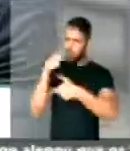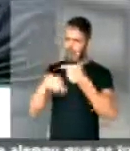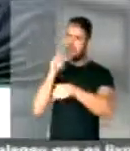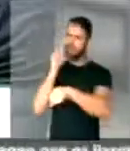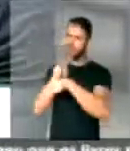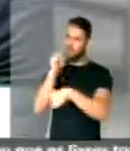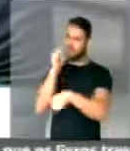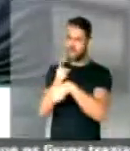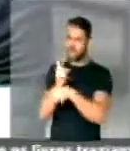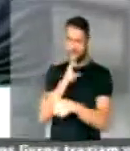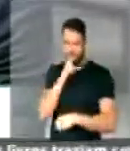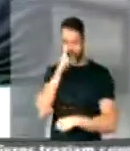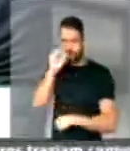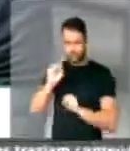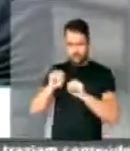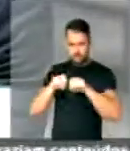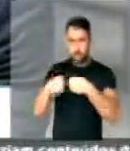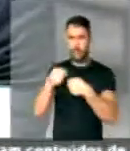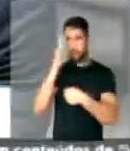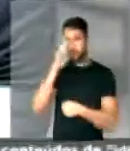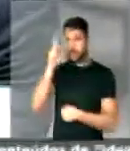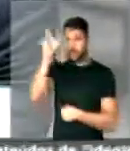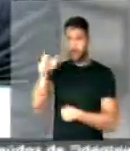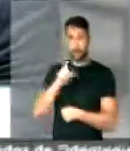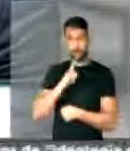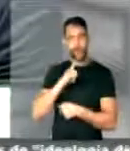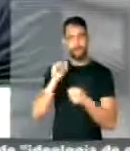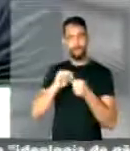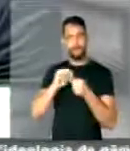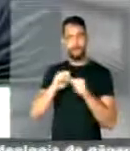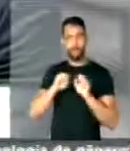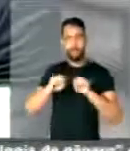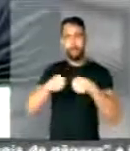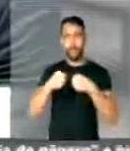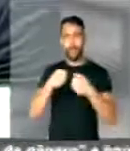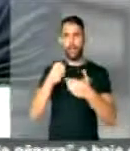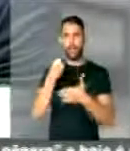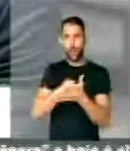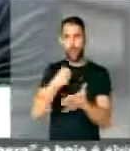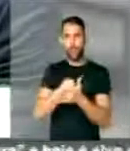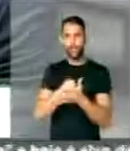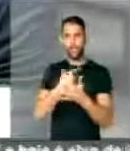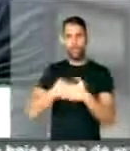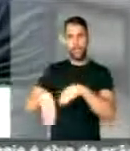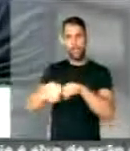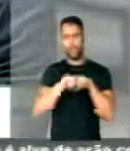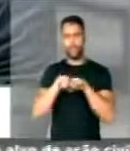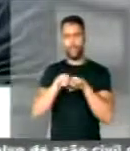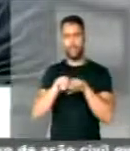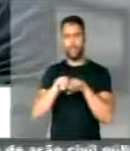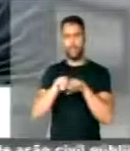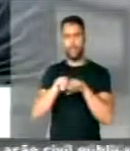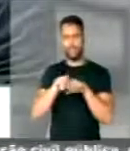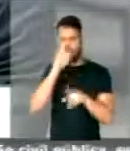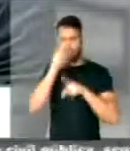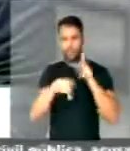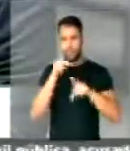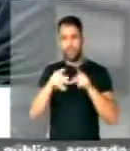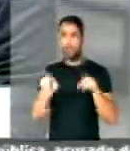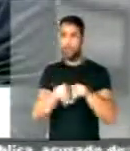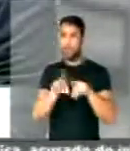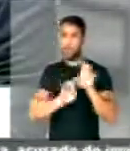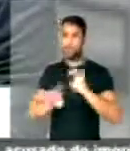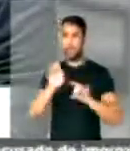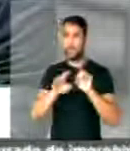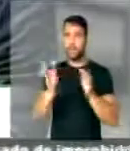defesa intransigente que Vossa Excelência tem feito aqui, da luta e das conquistas da sociedade brasileira, em especial dos trabalhadores